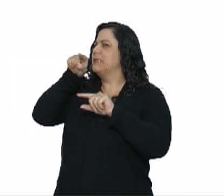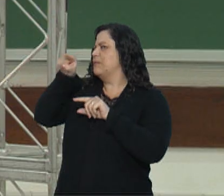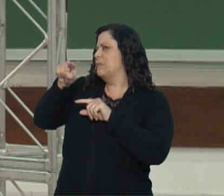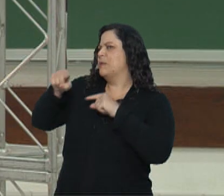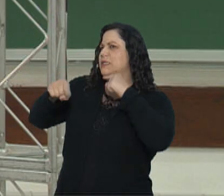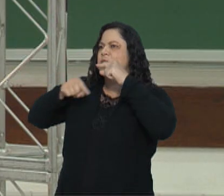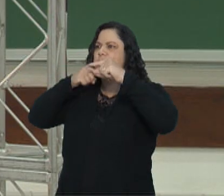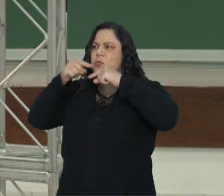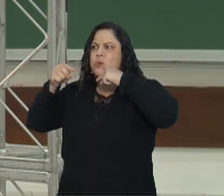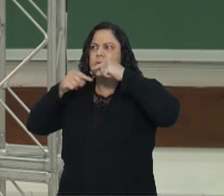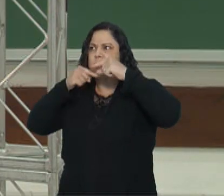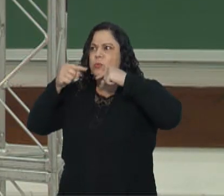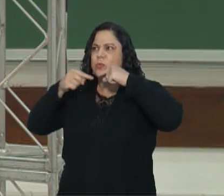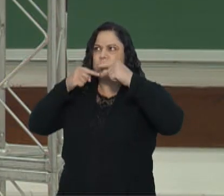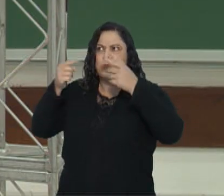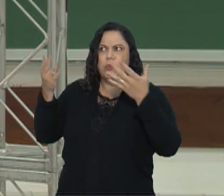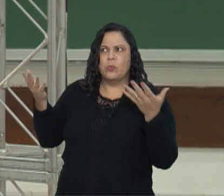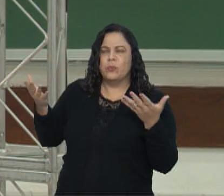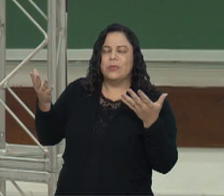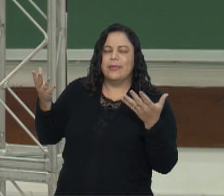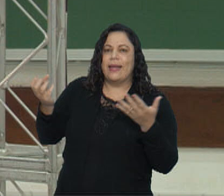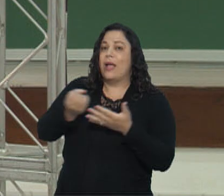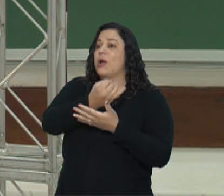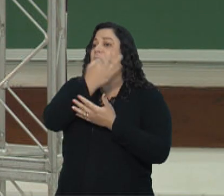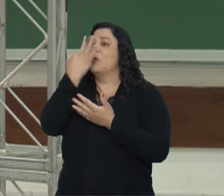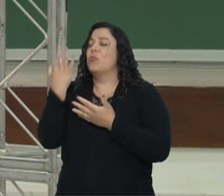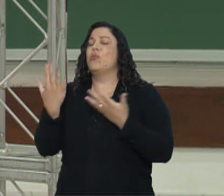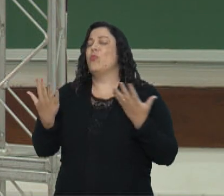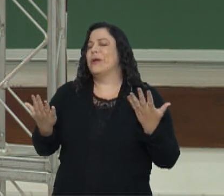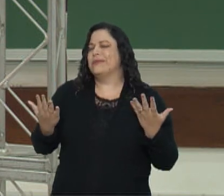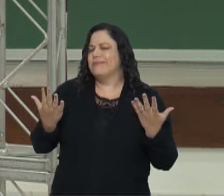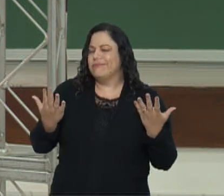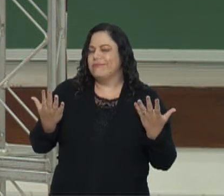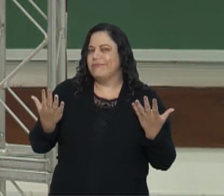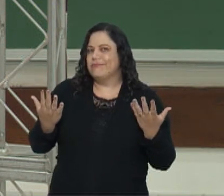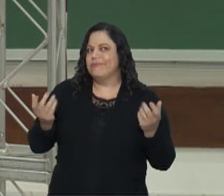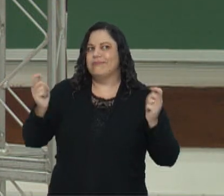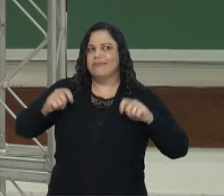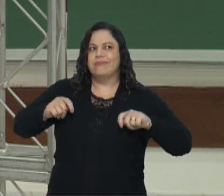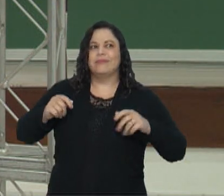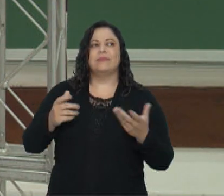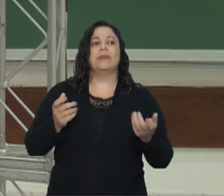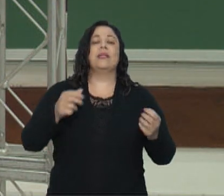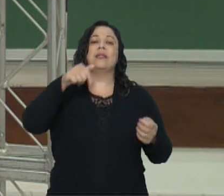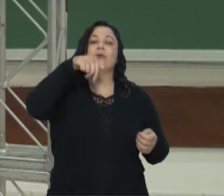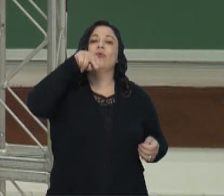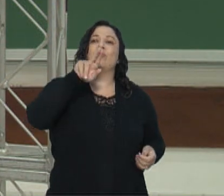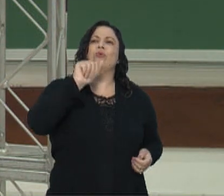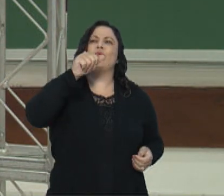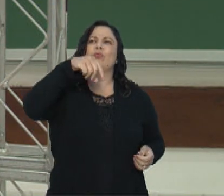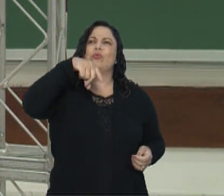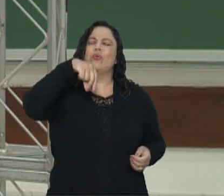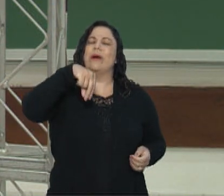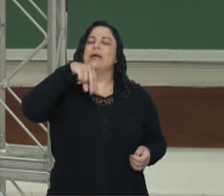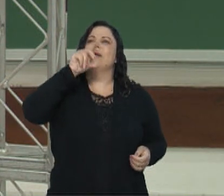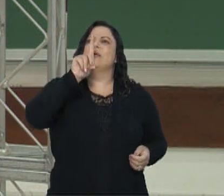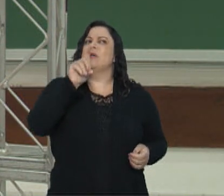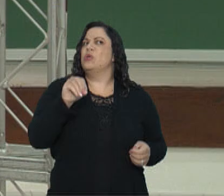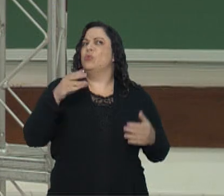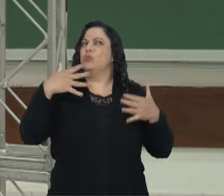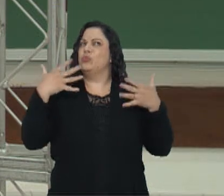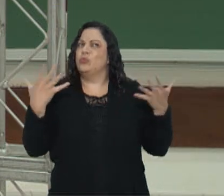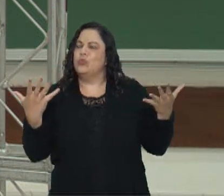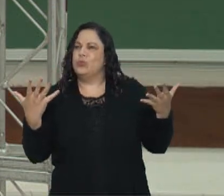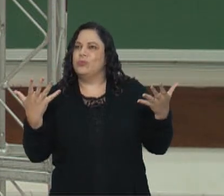algum receio. Quando? Quer dizer, algo que poderia ser, né? Então, já está dando para mim ali o quê? Algo hipotético. Então,